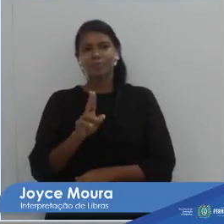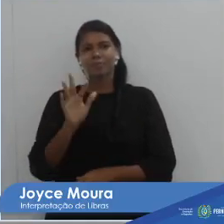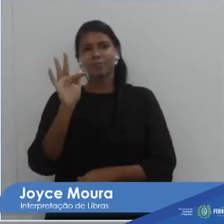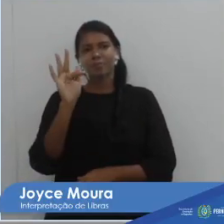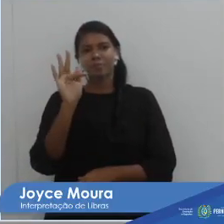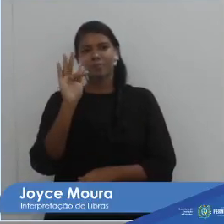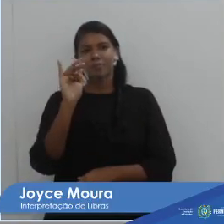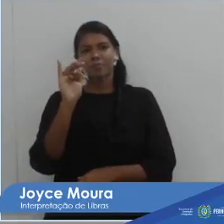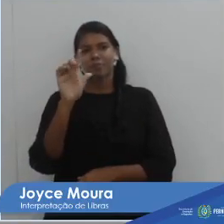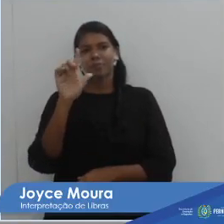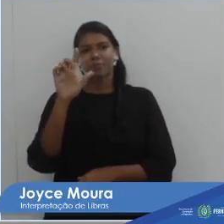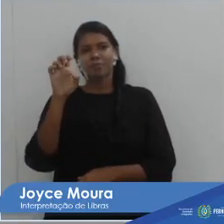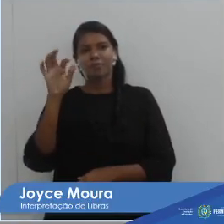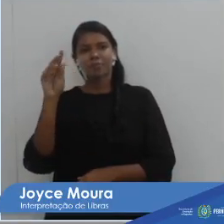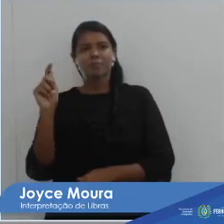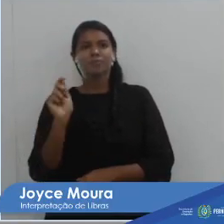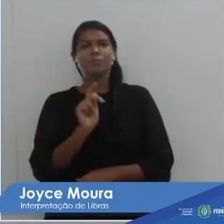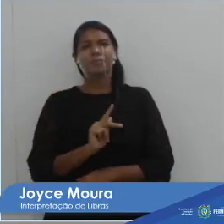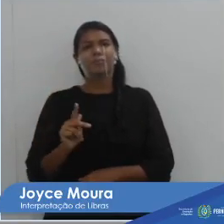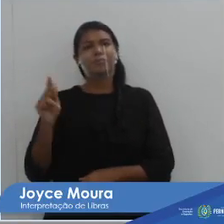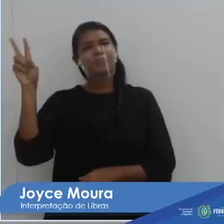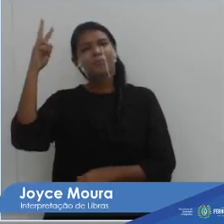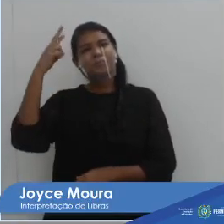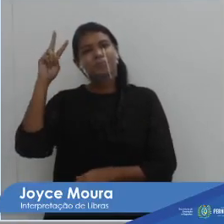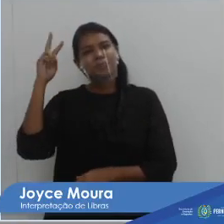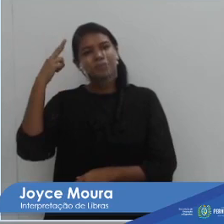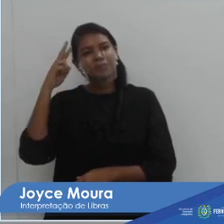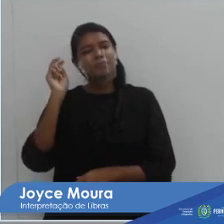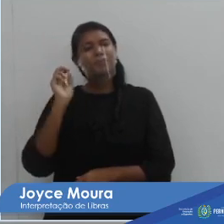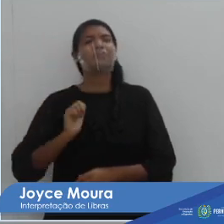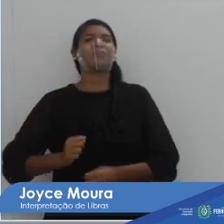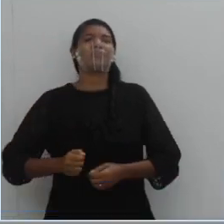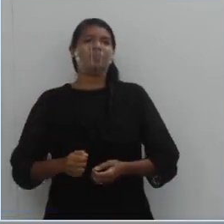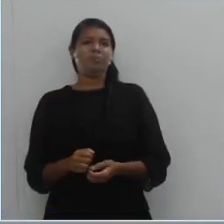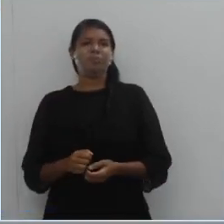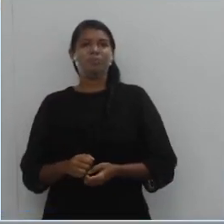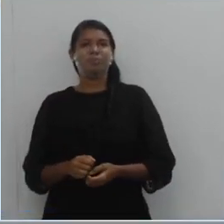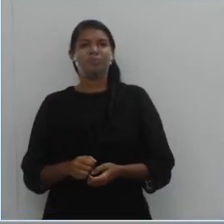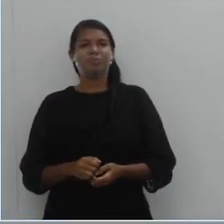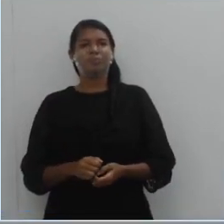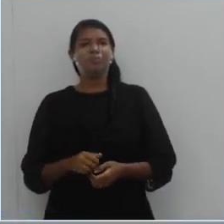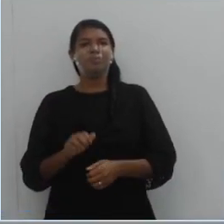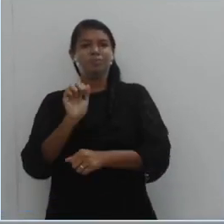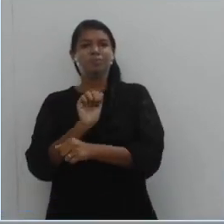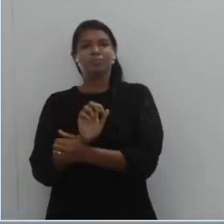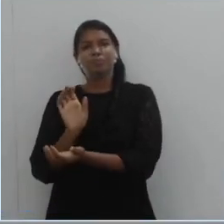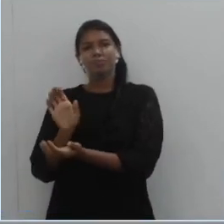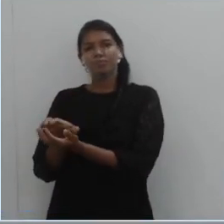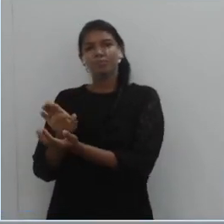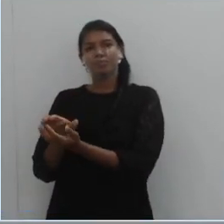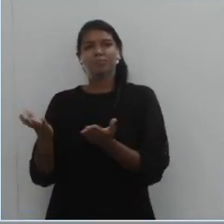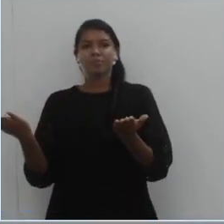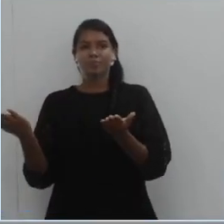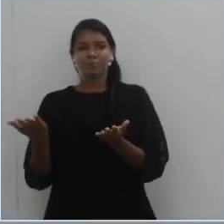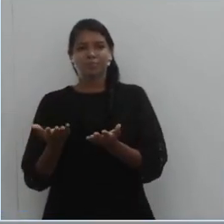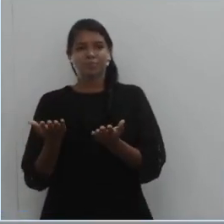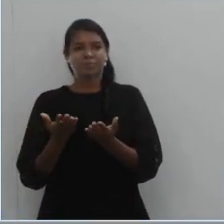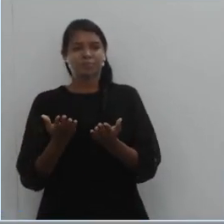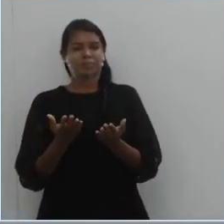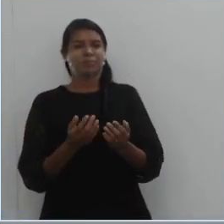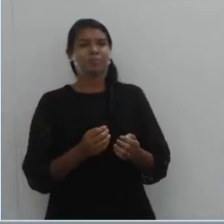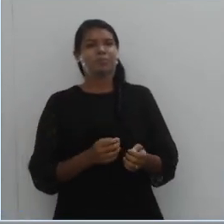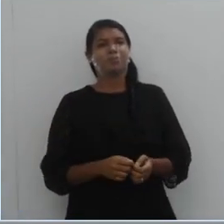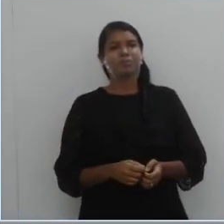Lopes, professor de História da Rede Estadual de Ensino do Estado de Pernambuco. E hoje o nosso tema